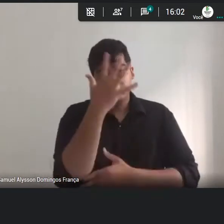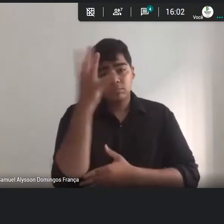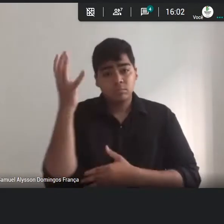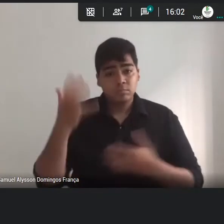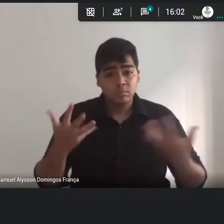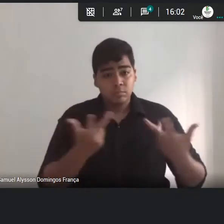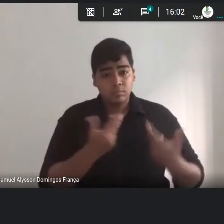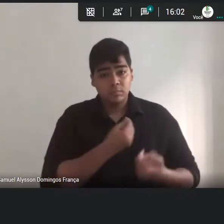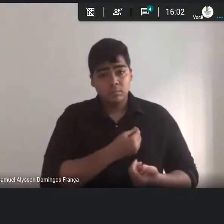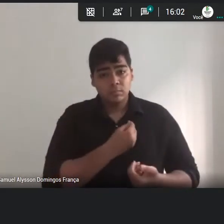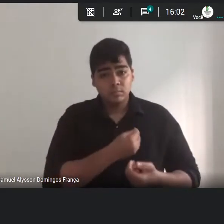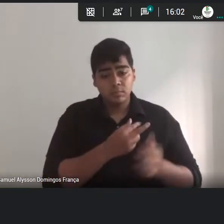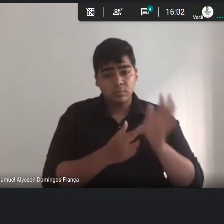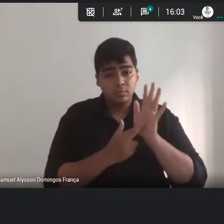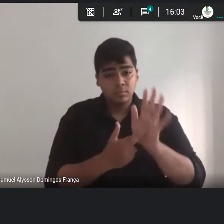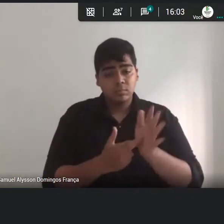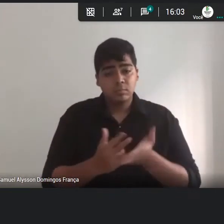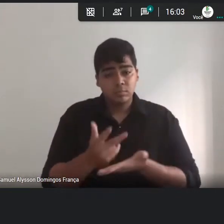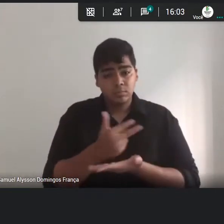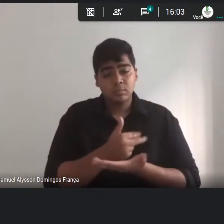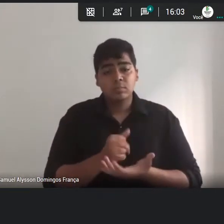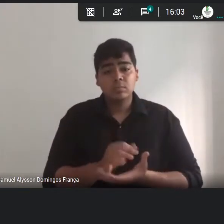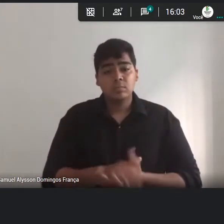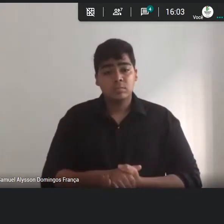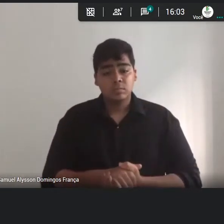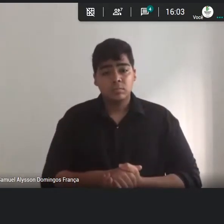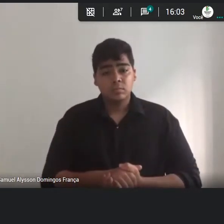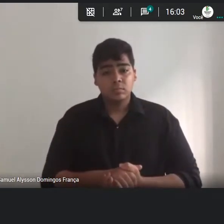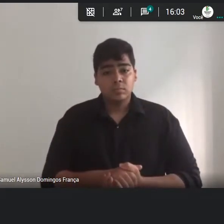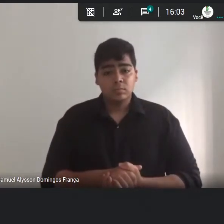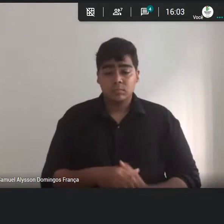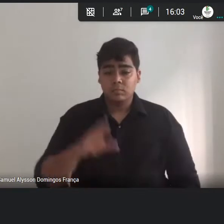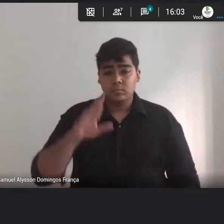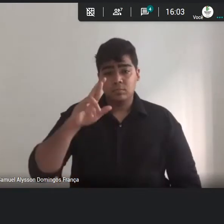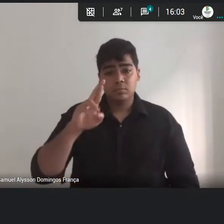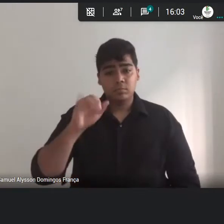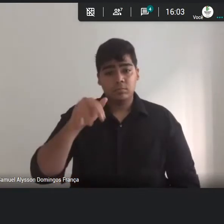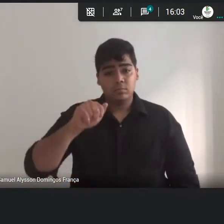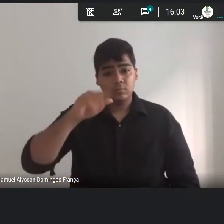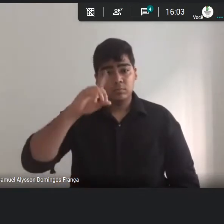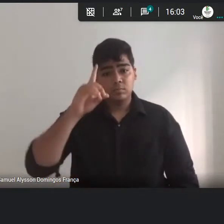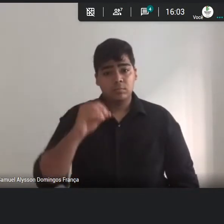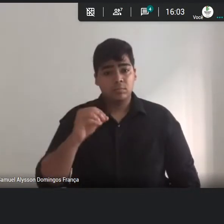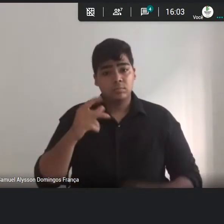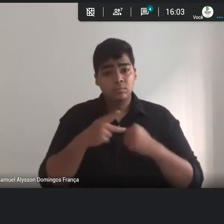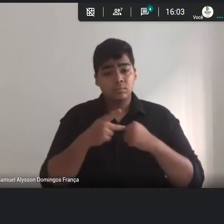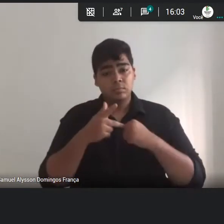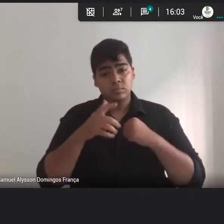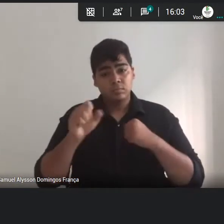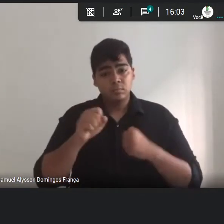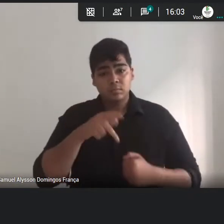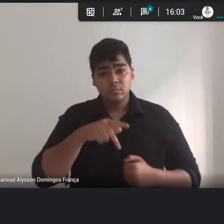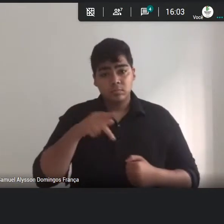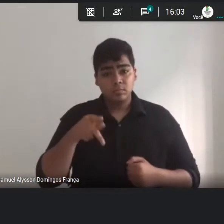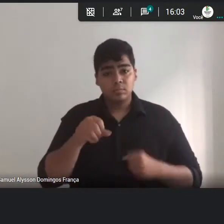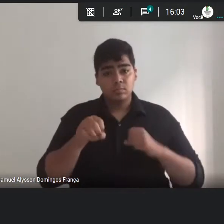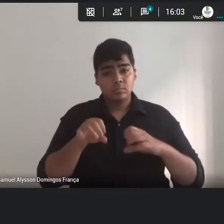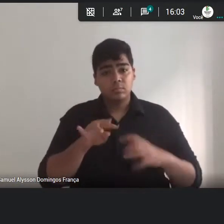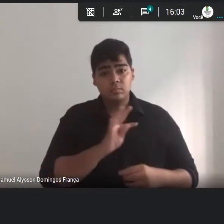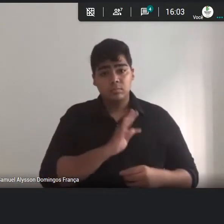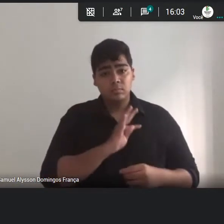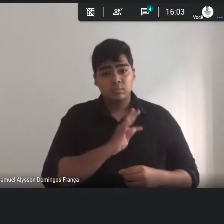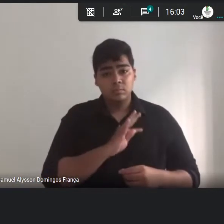Gráfica. Rinaldo Rodopiano é especialista em docência no ensino técnico pelo Centro